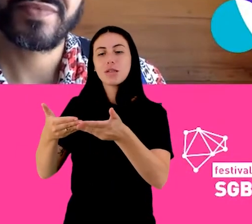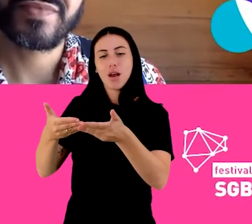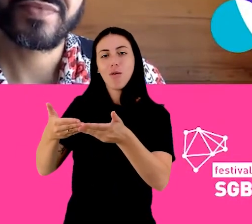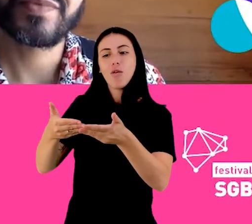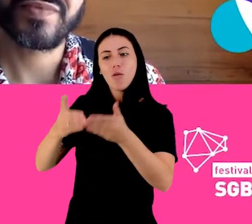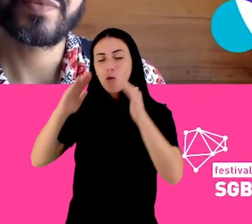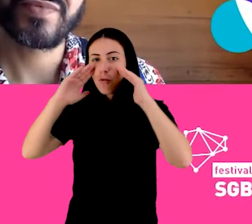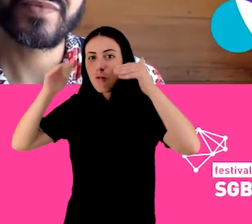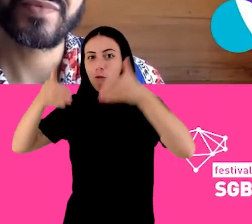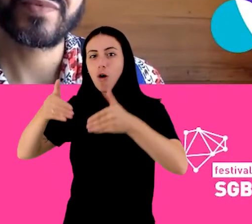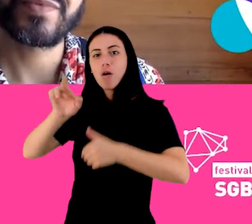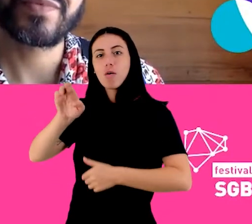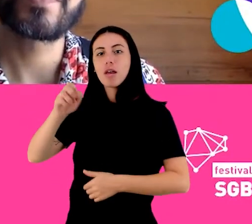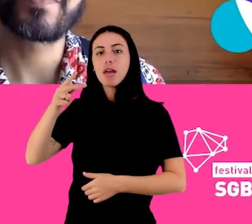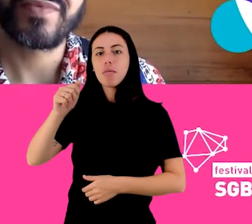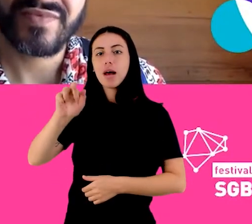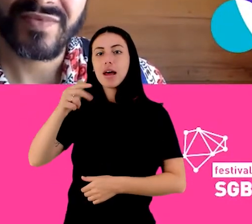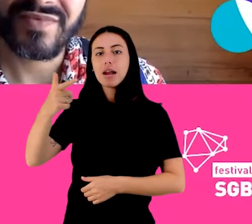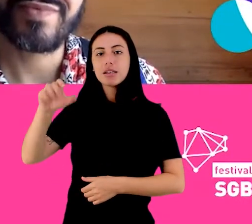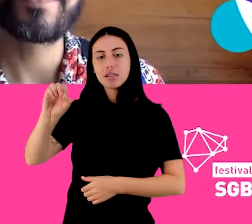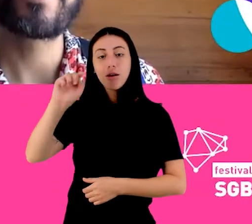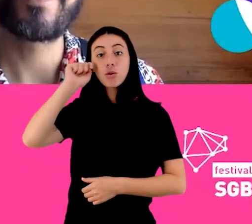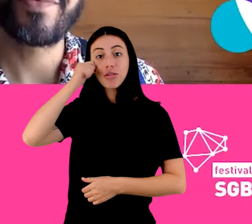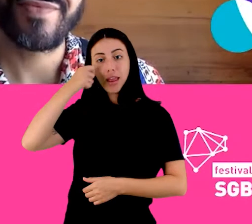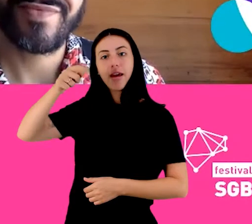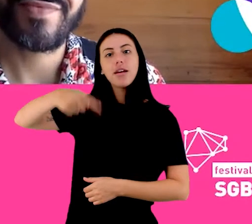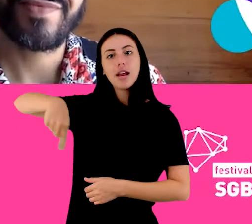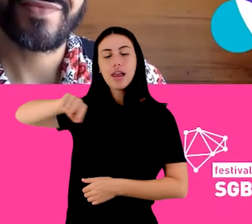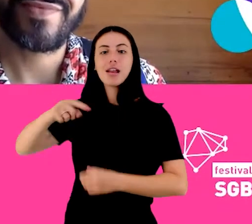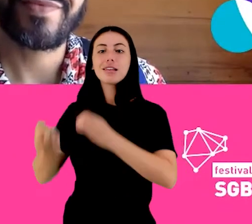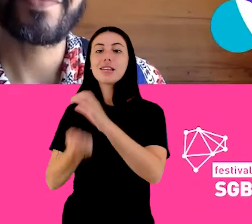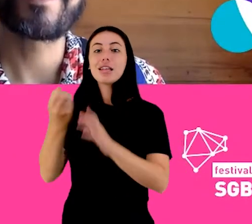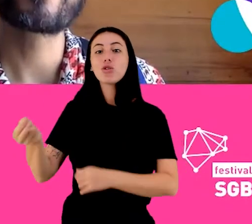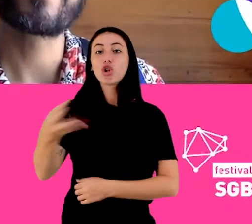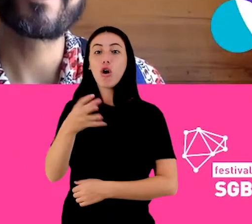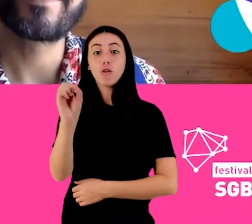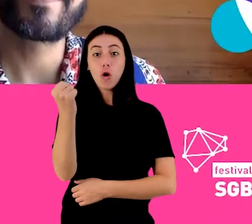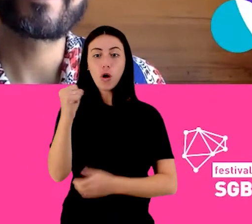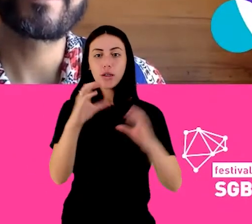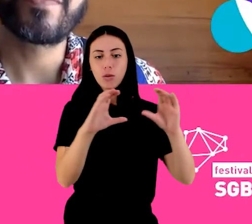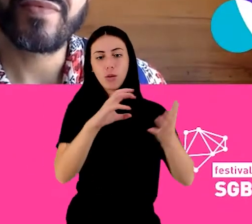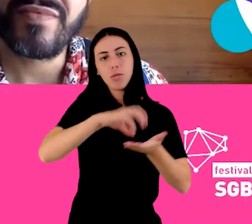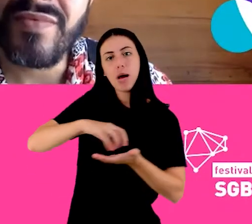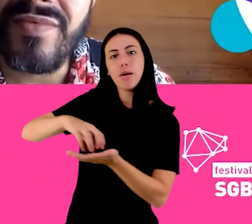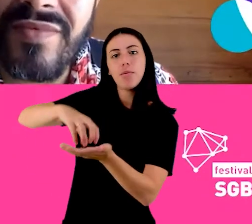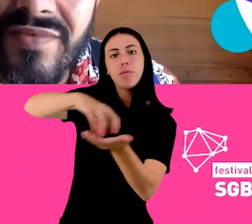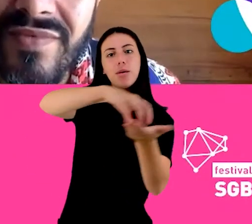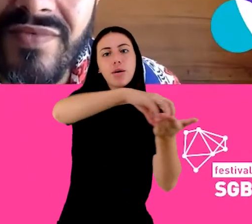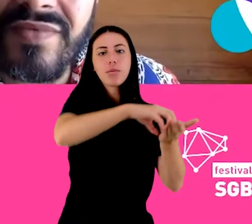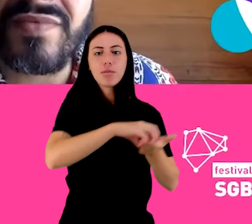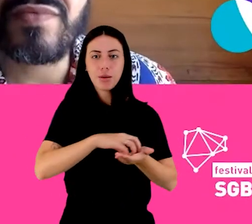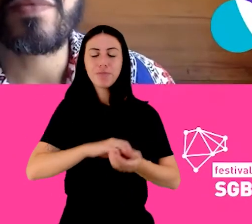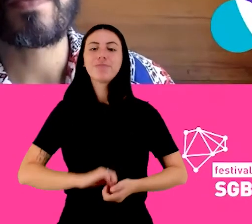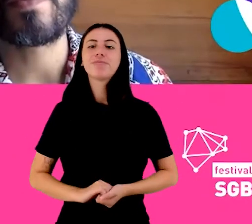126 exibições realizadas até agora, e nessas ações 30 mil pessoas foram impactadas, e mais se não me